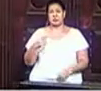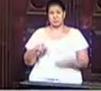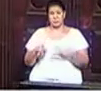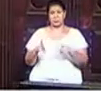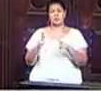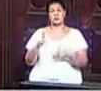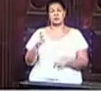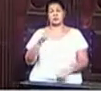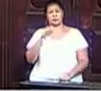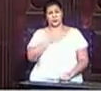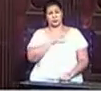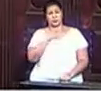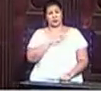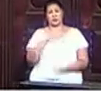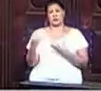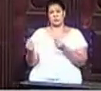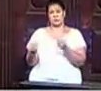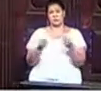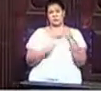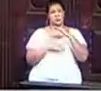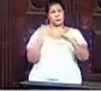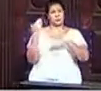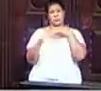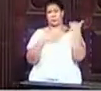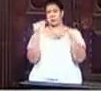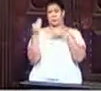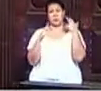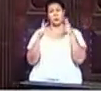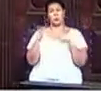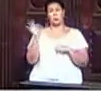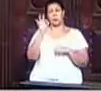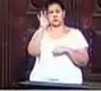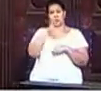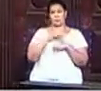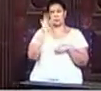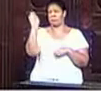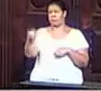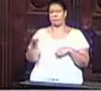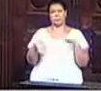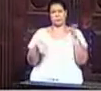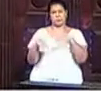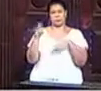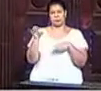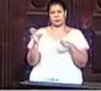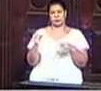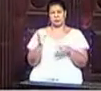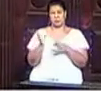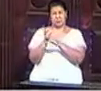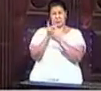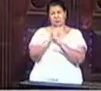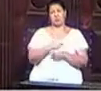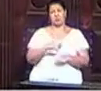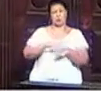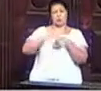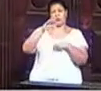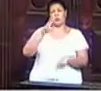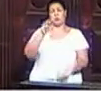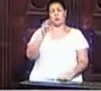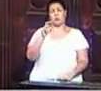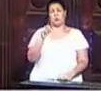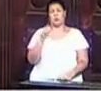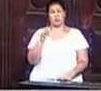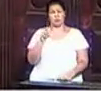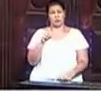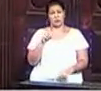policiais militares estão morrendo igual moscas no Rio de Janeiro, no enfrentamento do crime. Mais de 50 mortes nesse ano